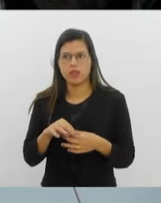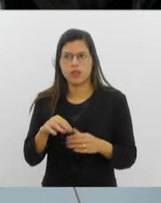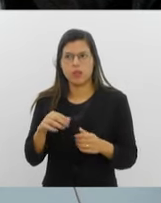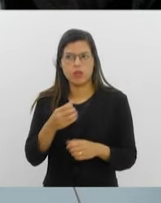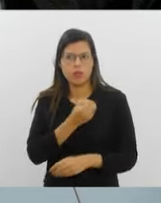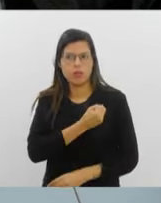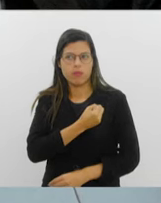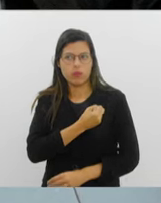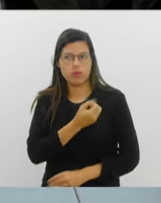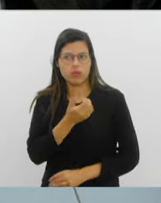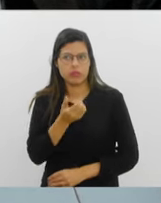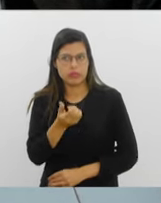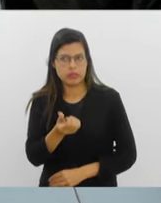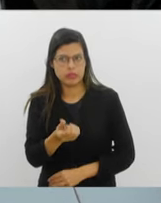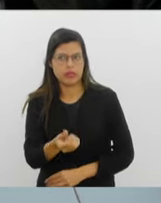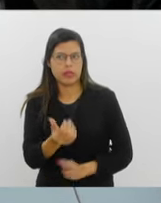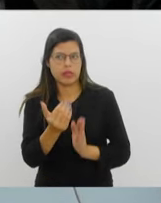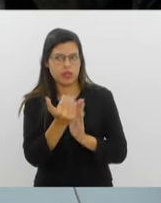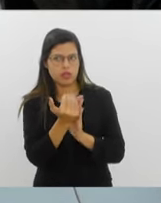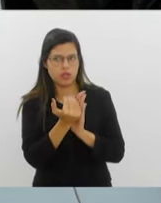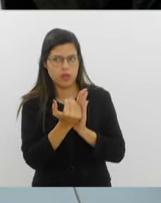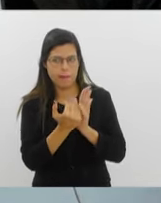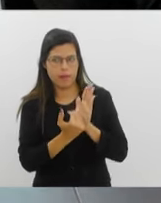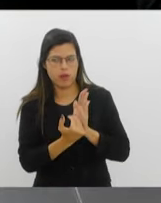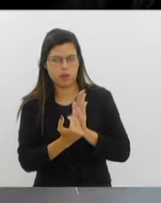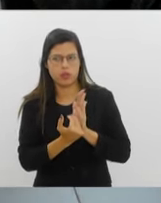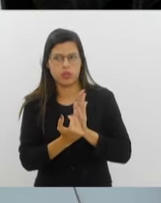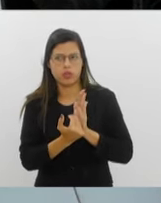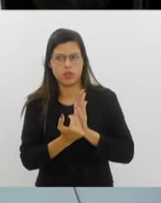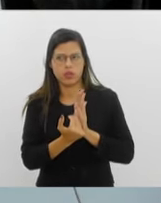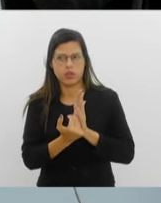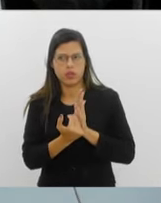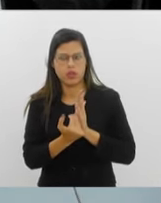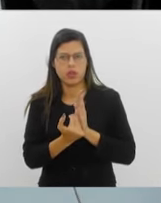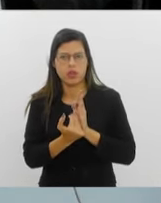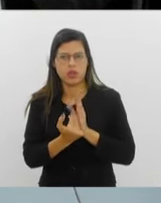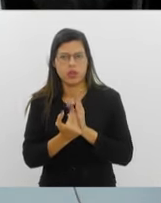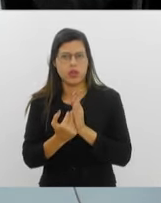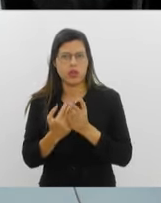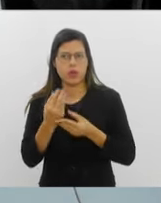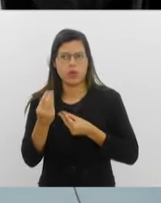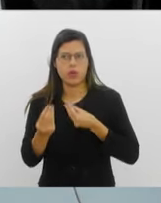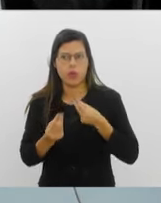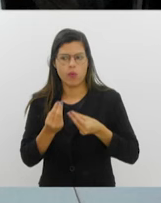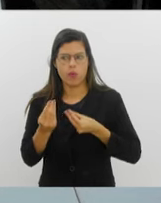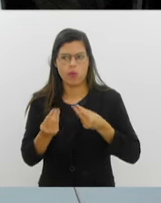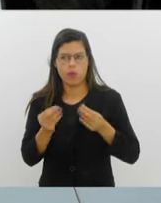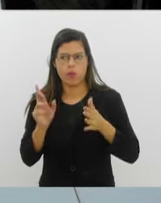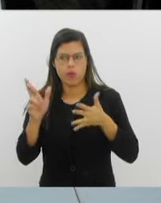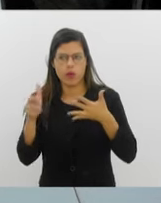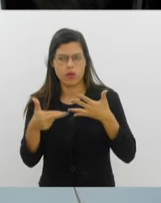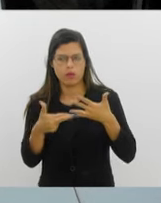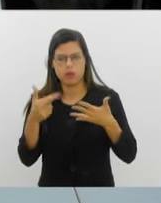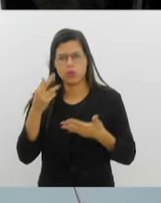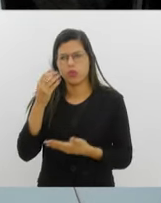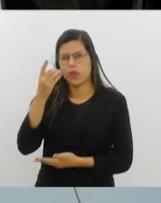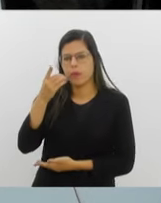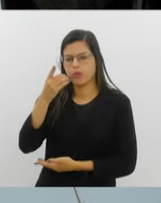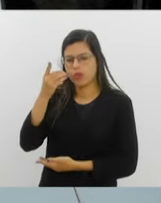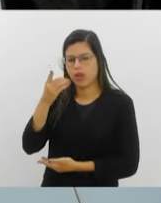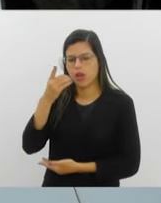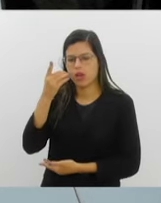da pauta, como é que votou o relator, que foi o deputado